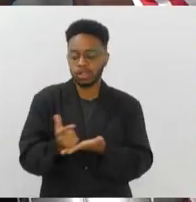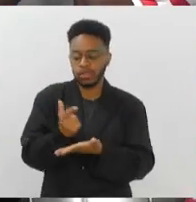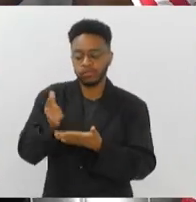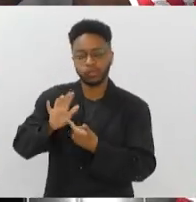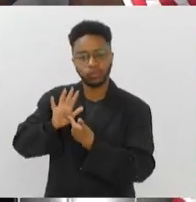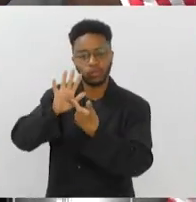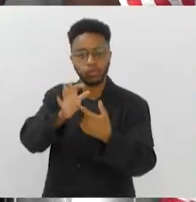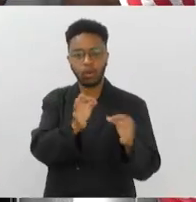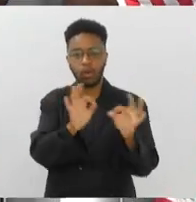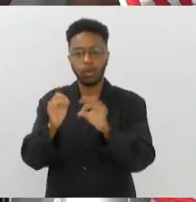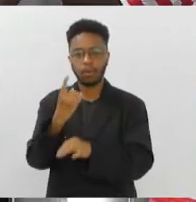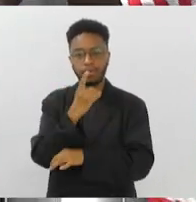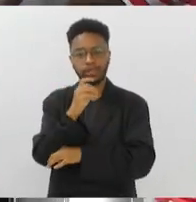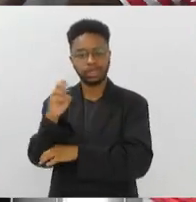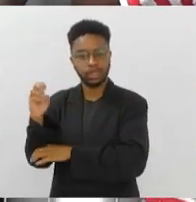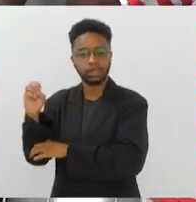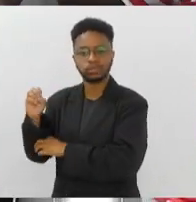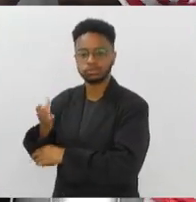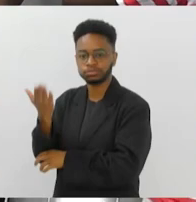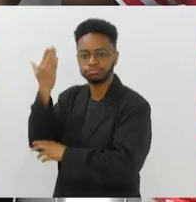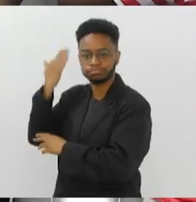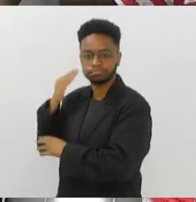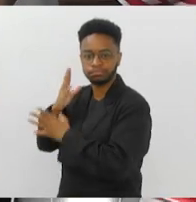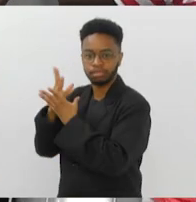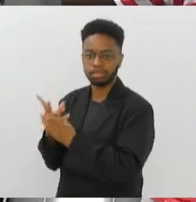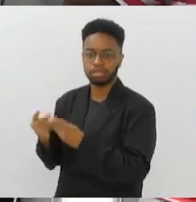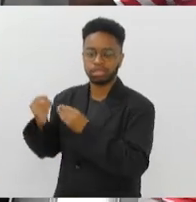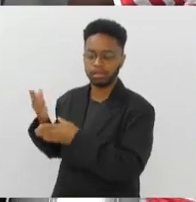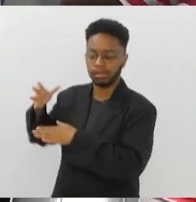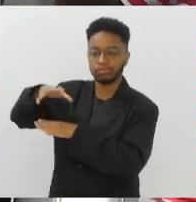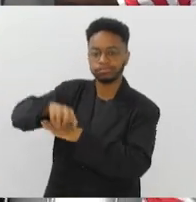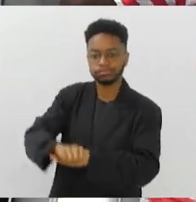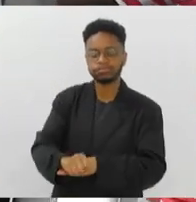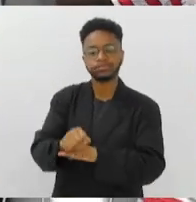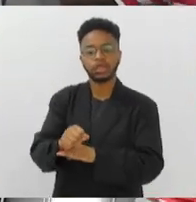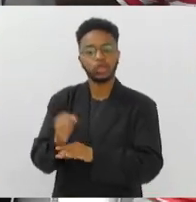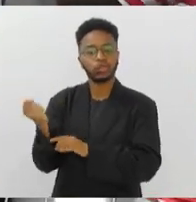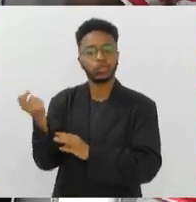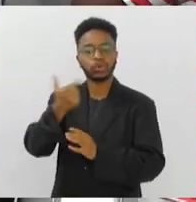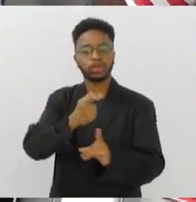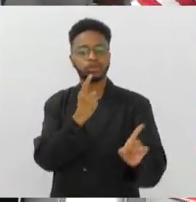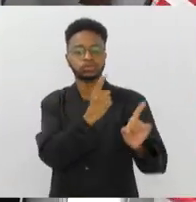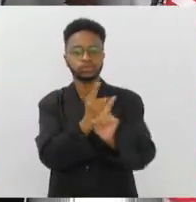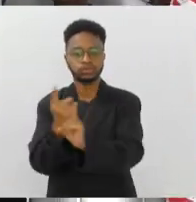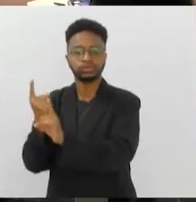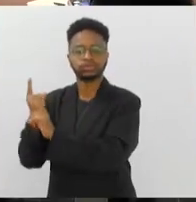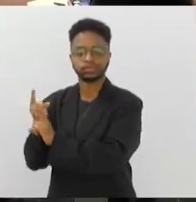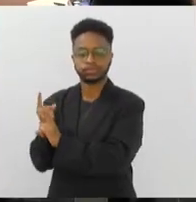Desde 1500, sem mais invasão do que descobrimento.